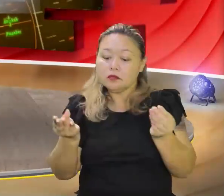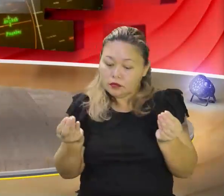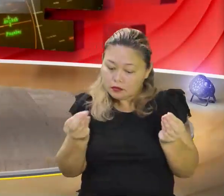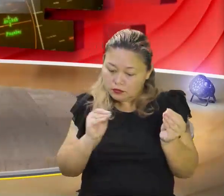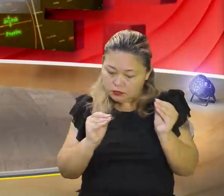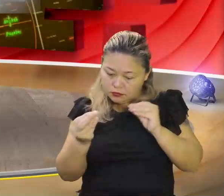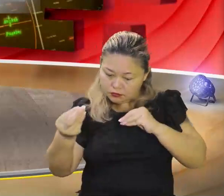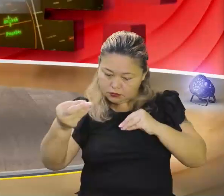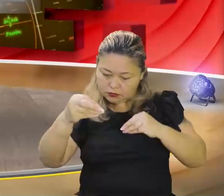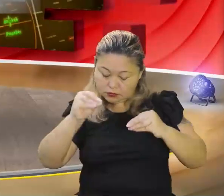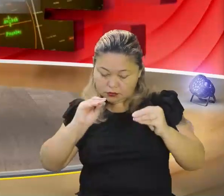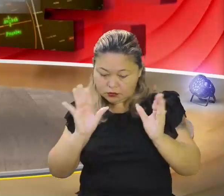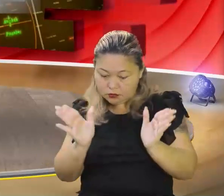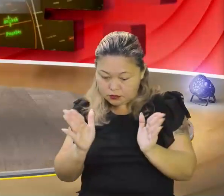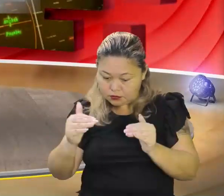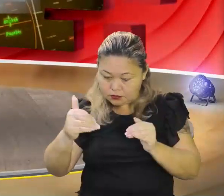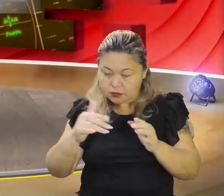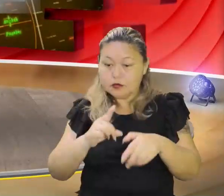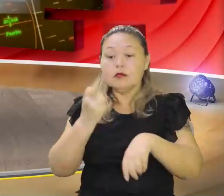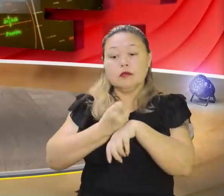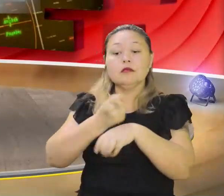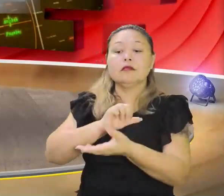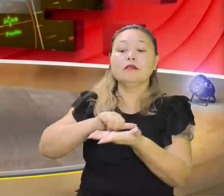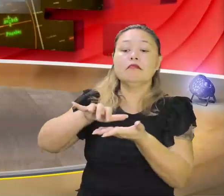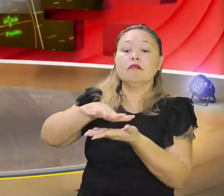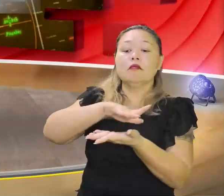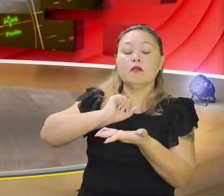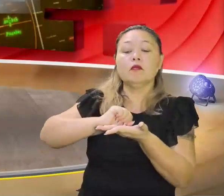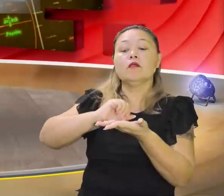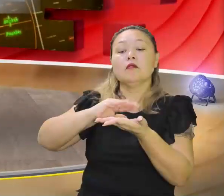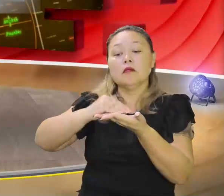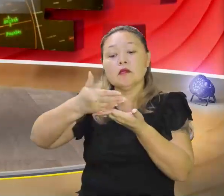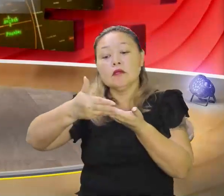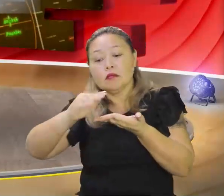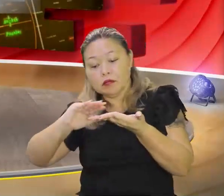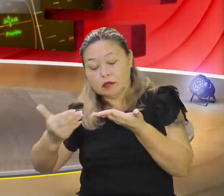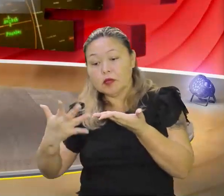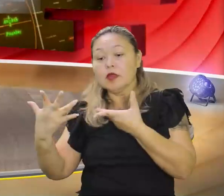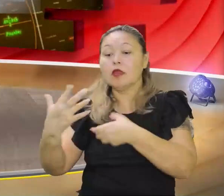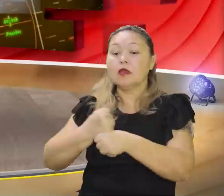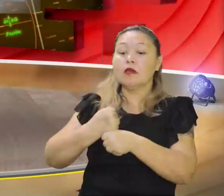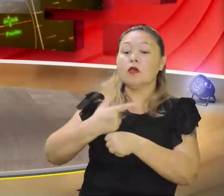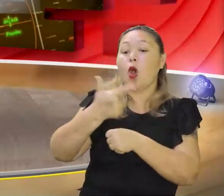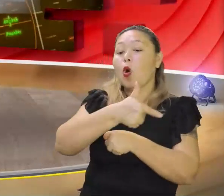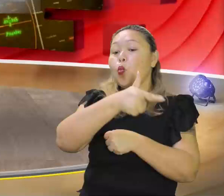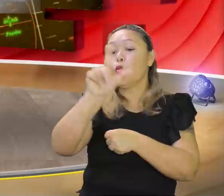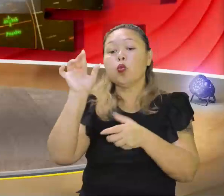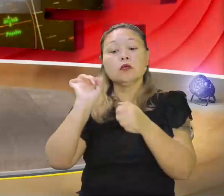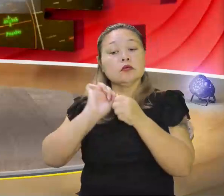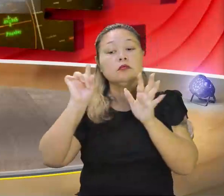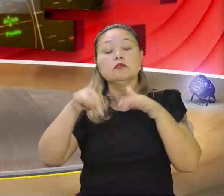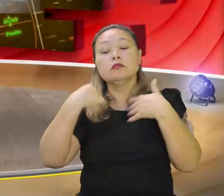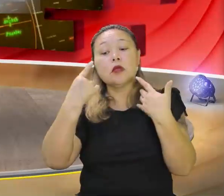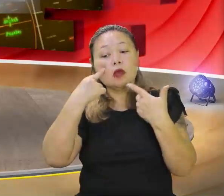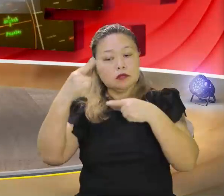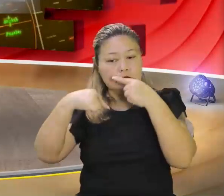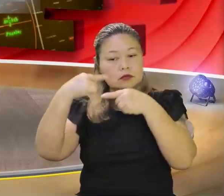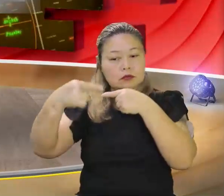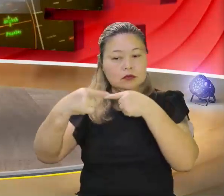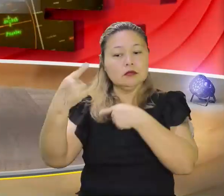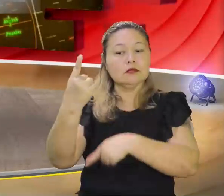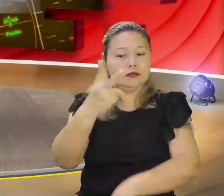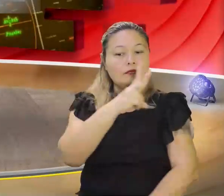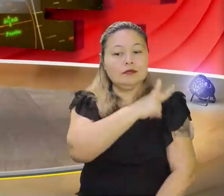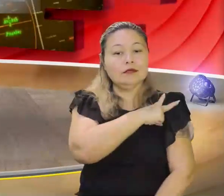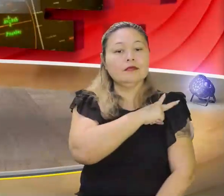monta novamente, né, e constrói o sólido geométrico. Planificado, a gente consegue calcular também outras situações que vocês vão ver mais no segundo ano, tá?